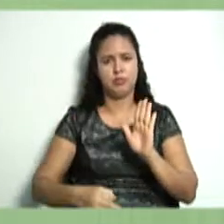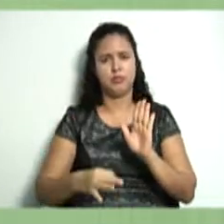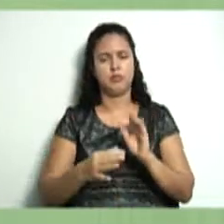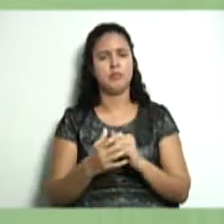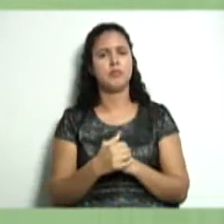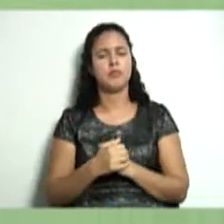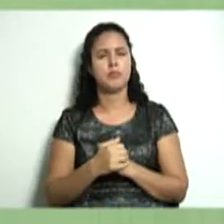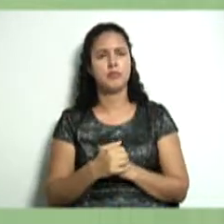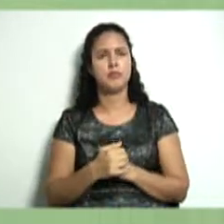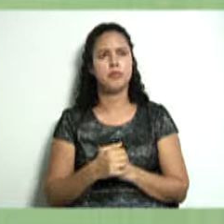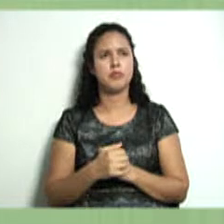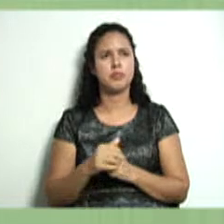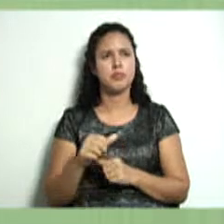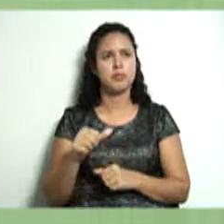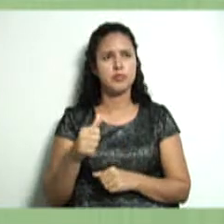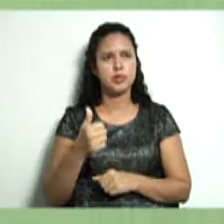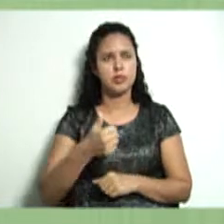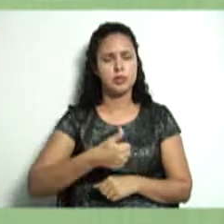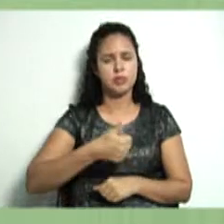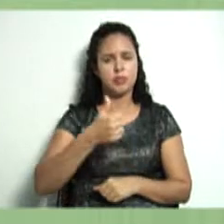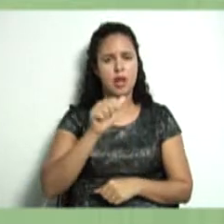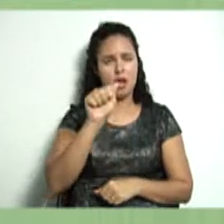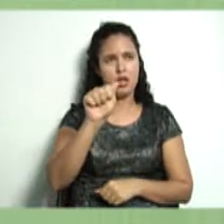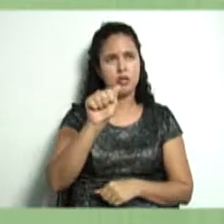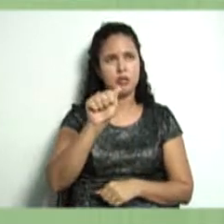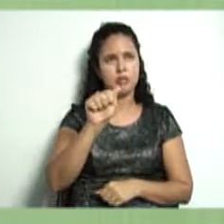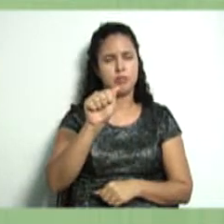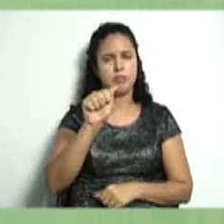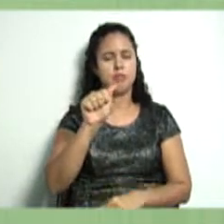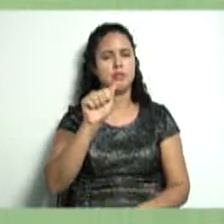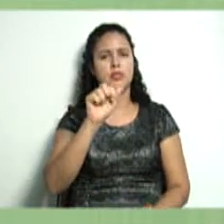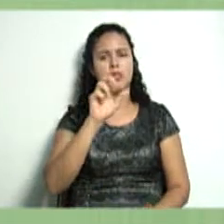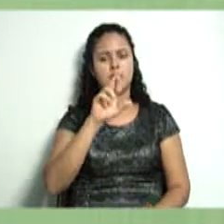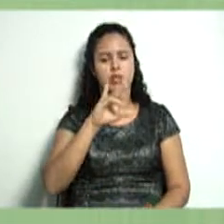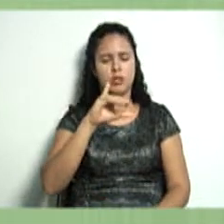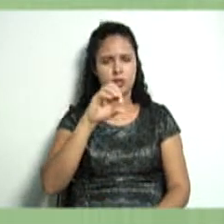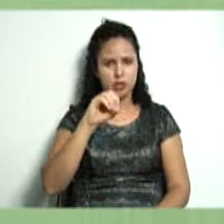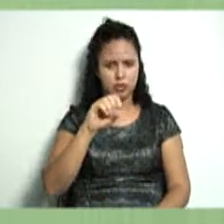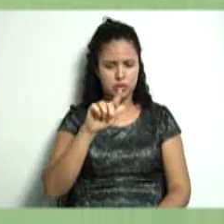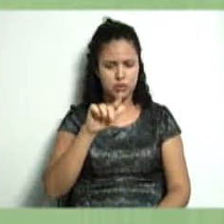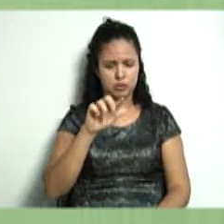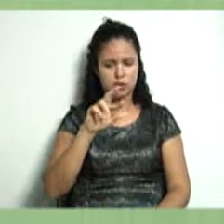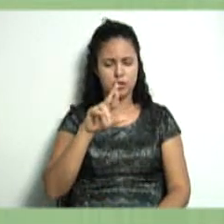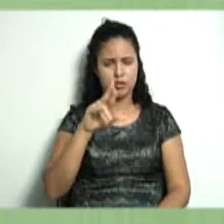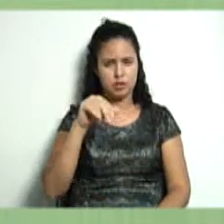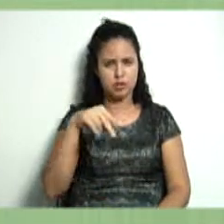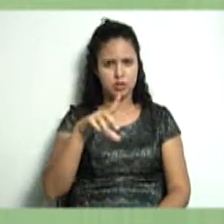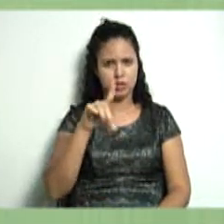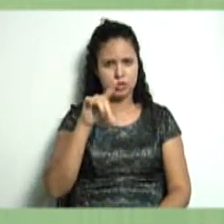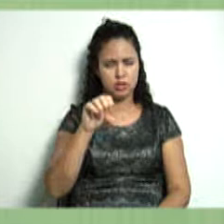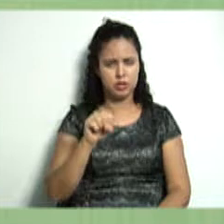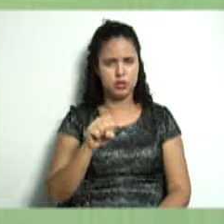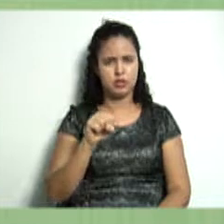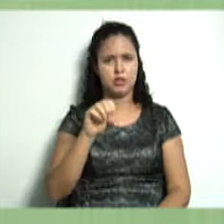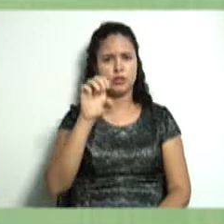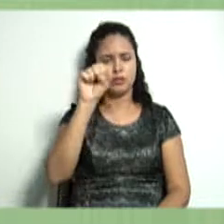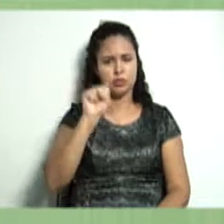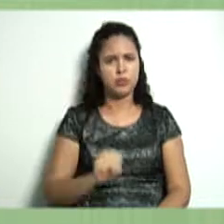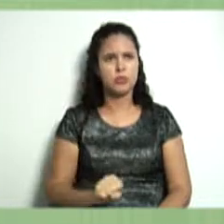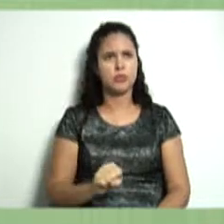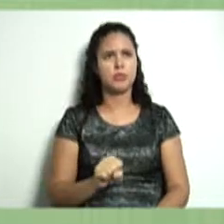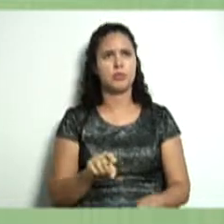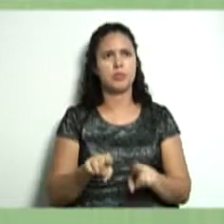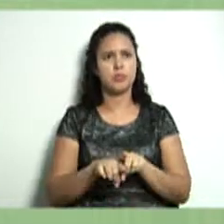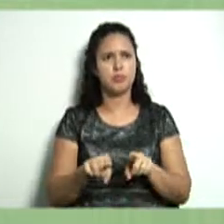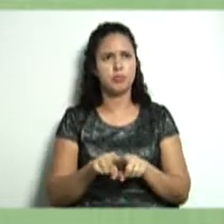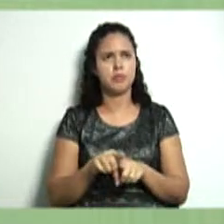Rio Grande do Sul, São Paulo, Santa Catarina e Paraná. Na alternativa B, traz Rio